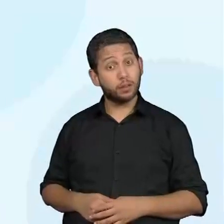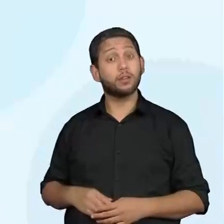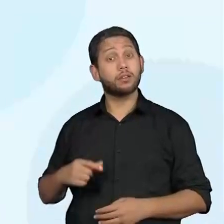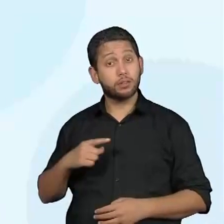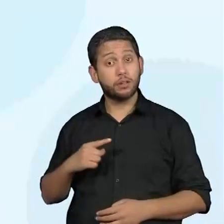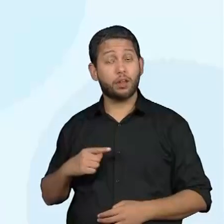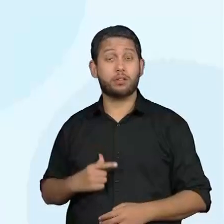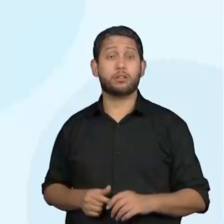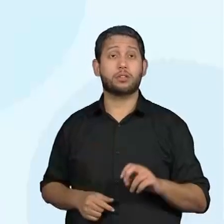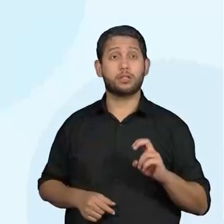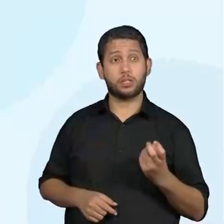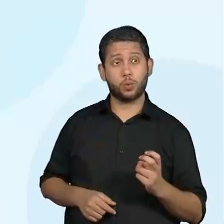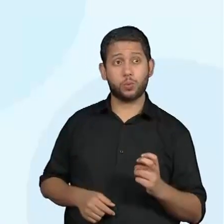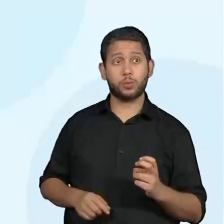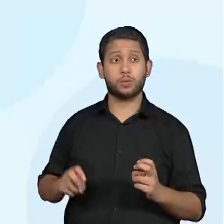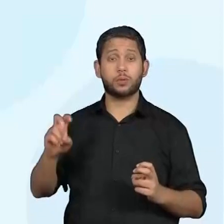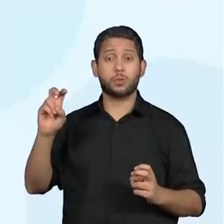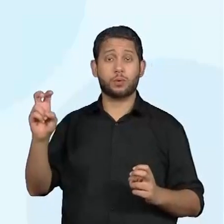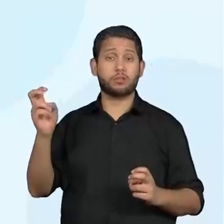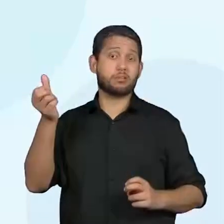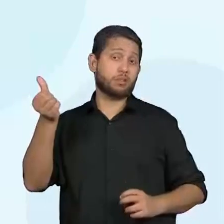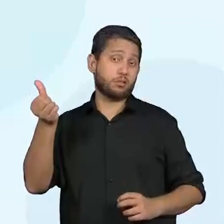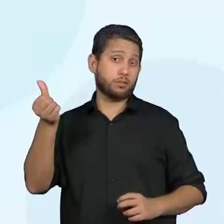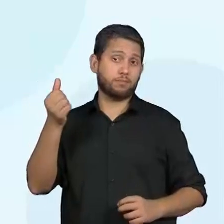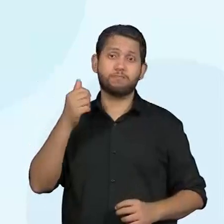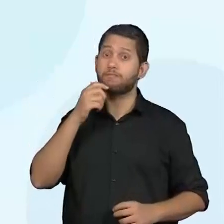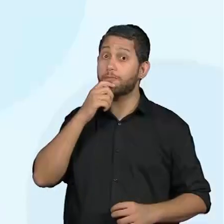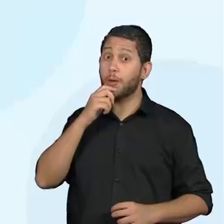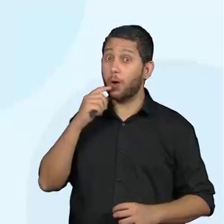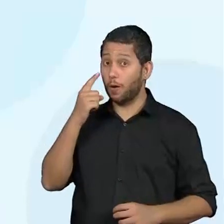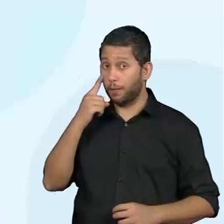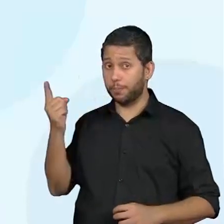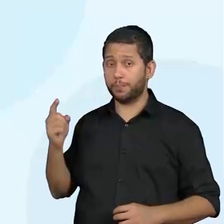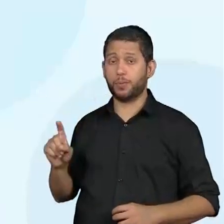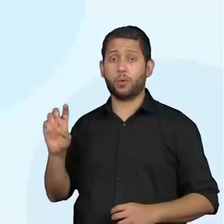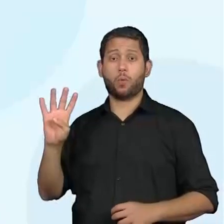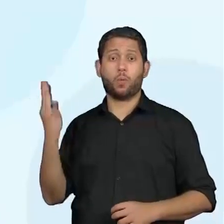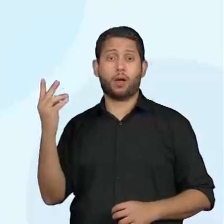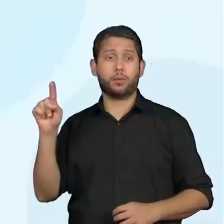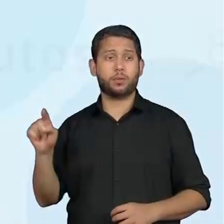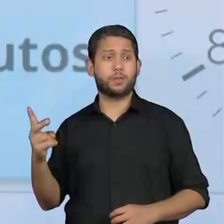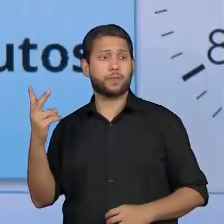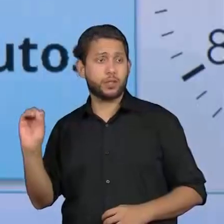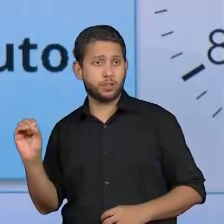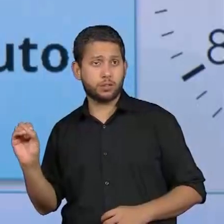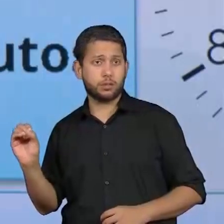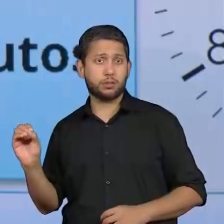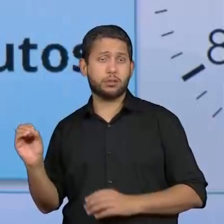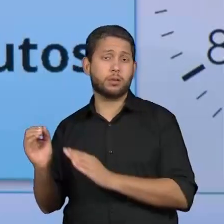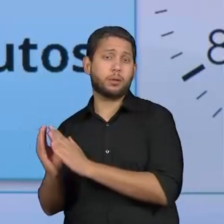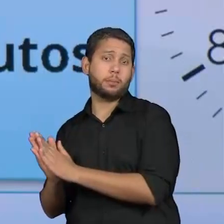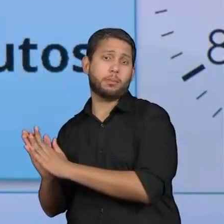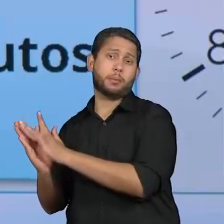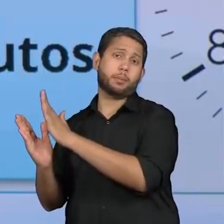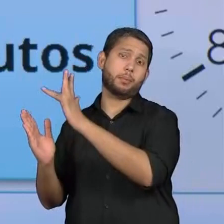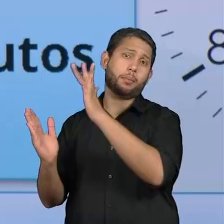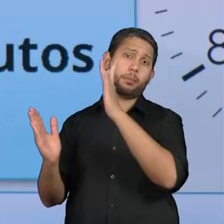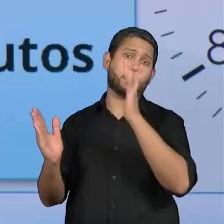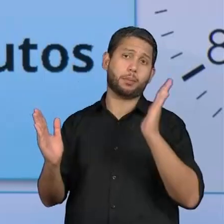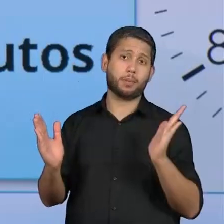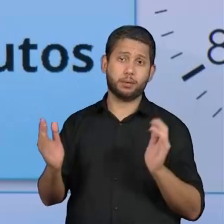56. Então, olha lá, 16 e 20 mais 1 hora e 36 minutos que a gente rodou no